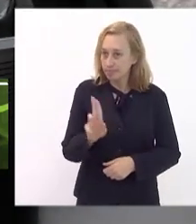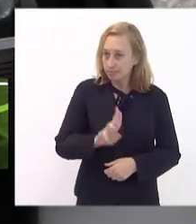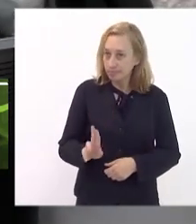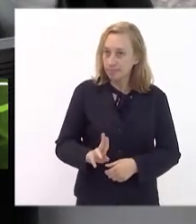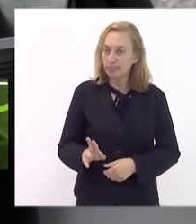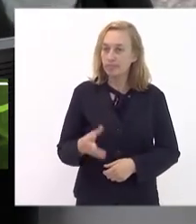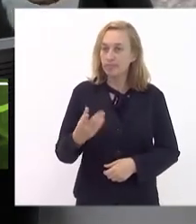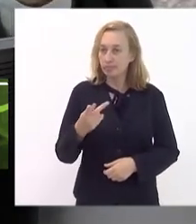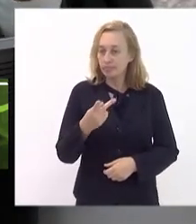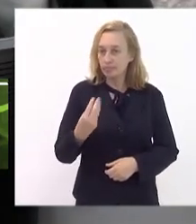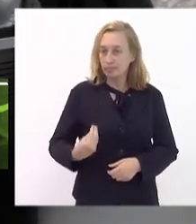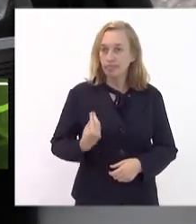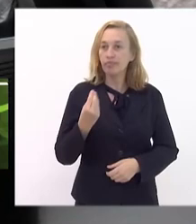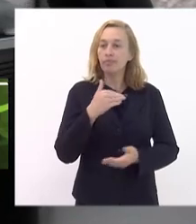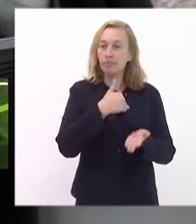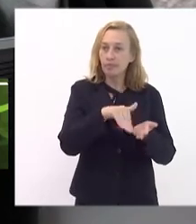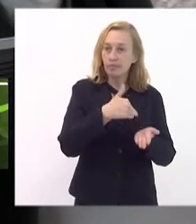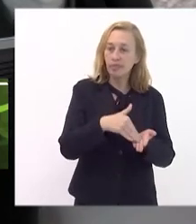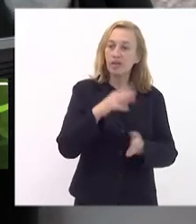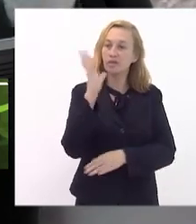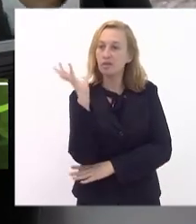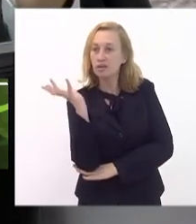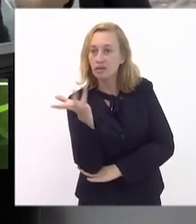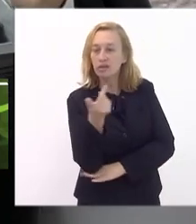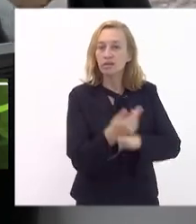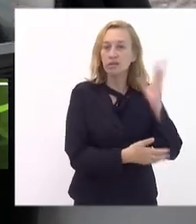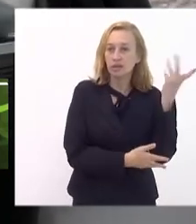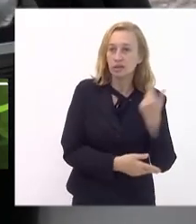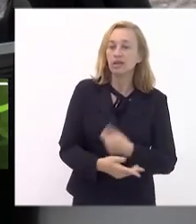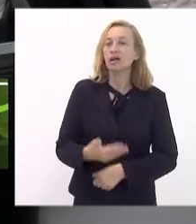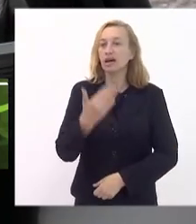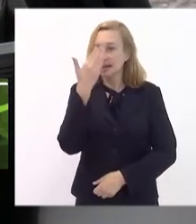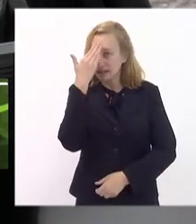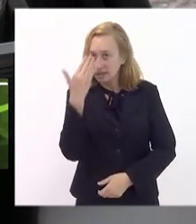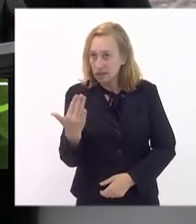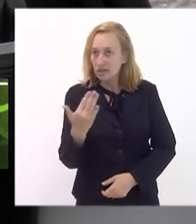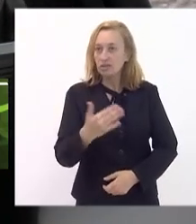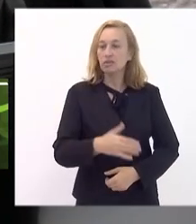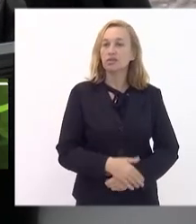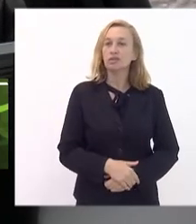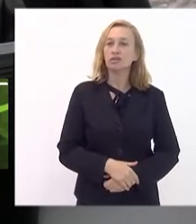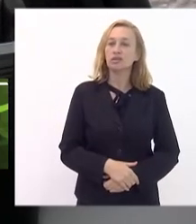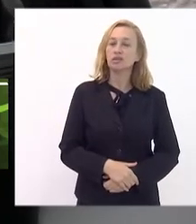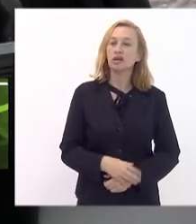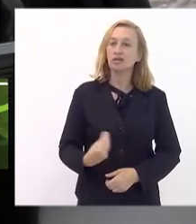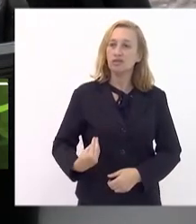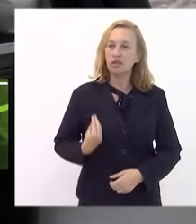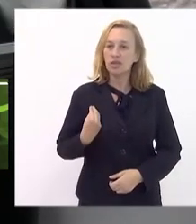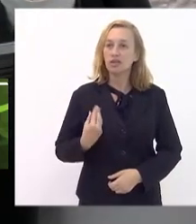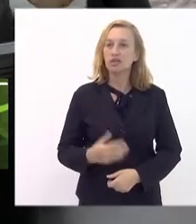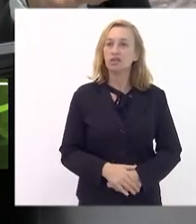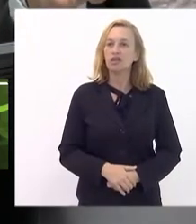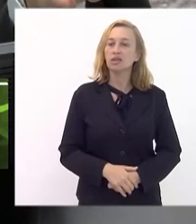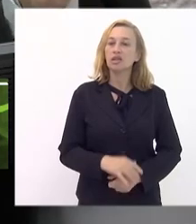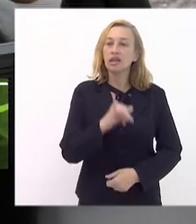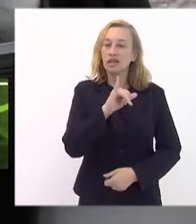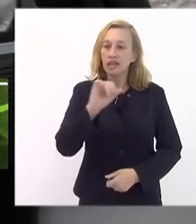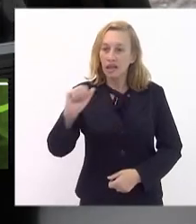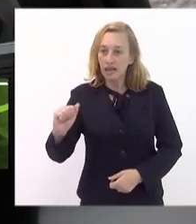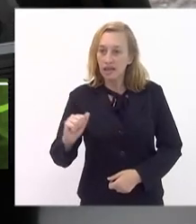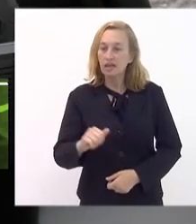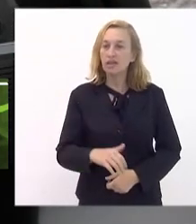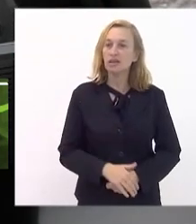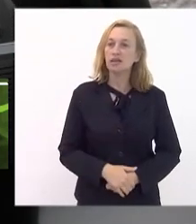a presença da Secretaria do Ambiente, agradeço a presença do INEA.